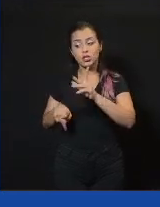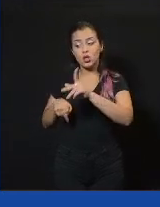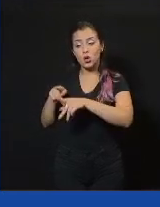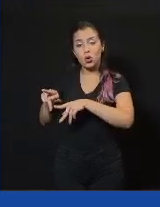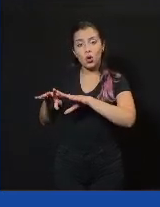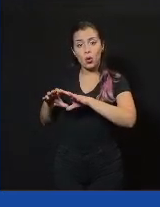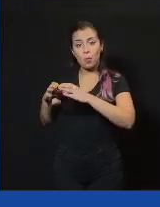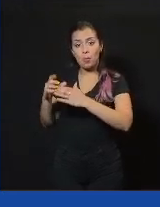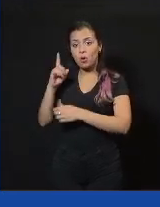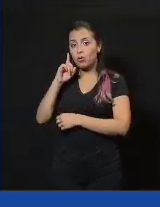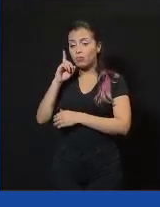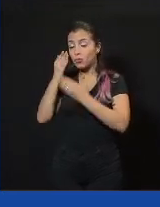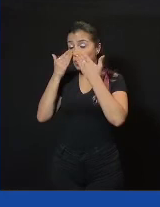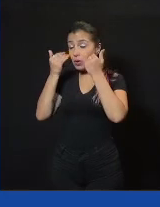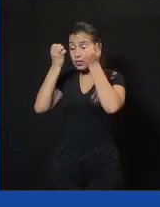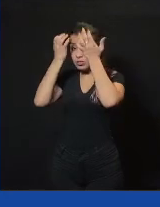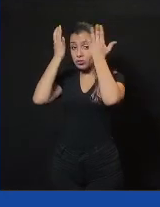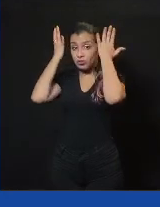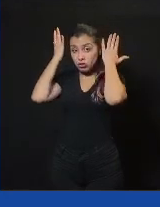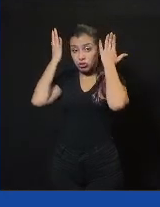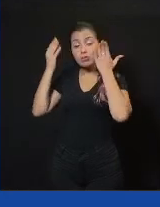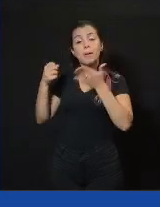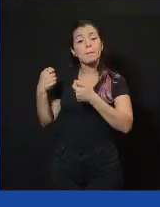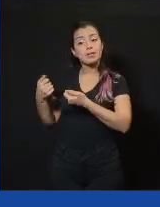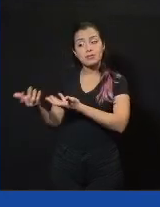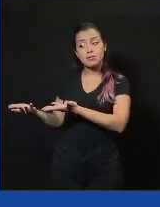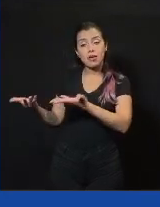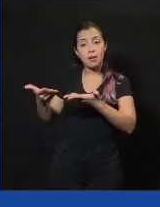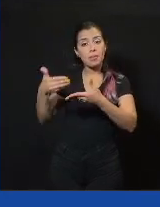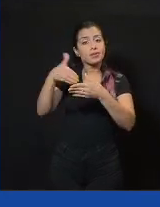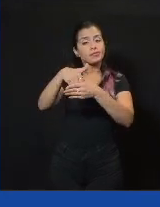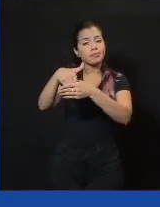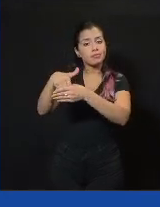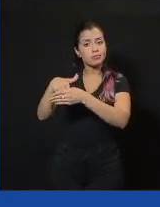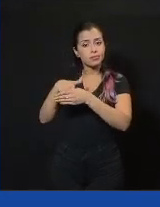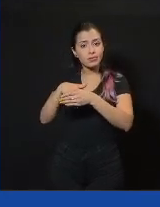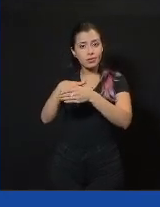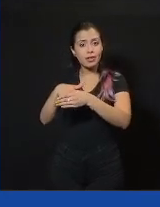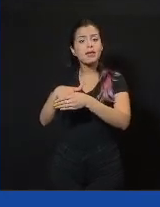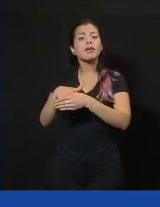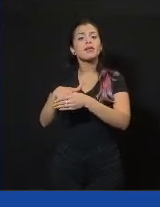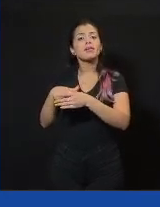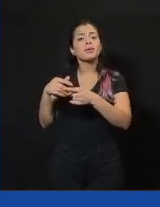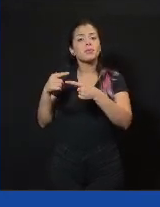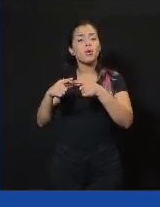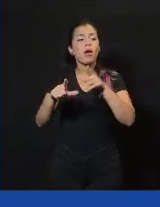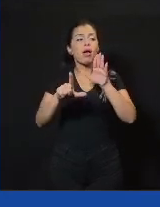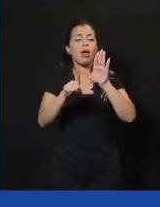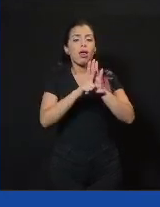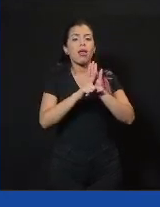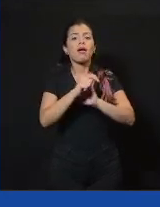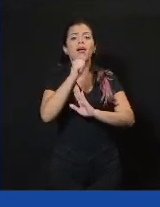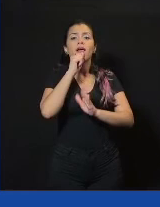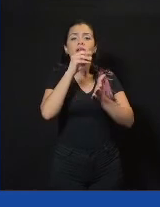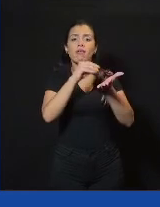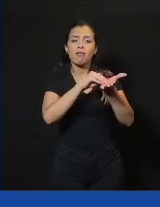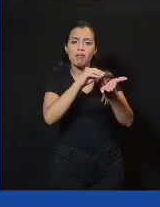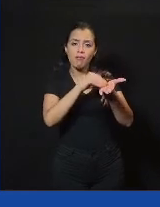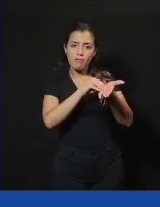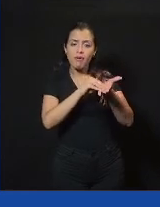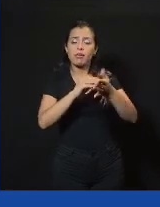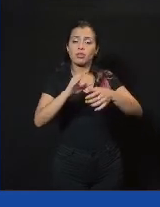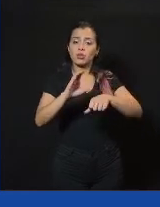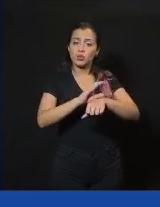das eleições cada vez mais, enquanto não se garanta pelas próprias leis ou pela própria Constituição da República